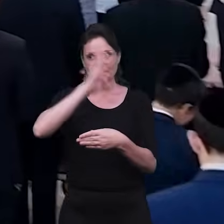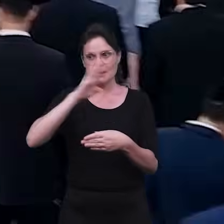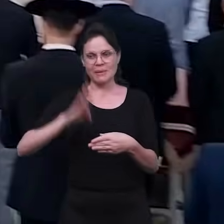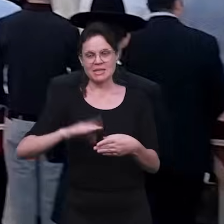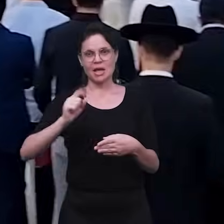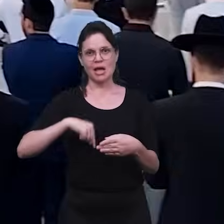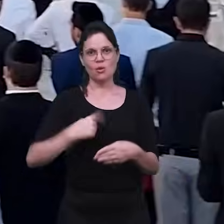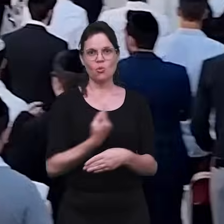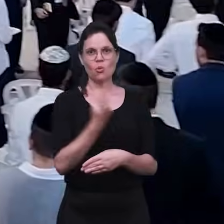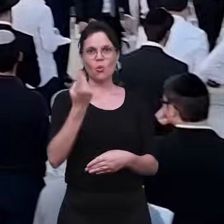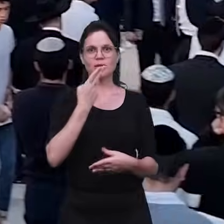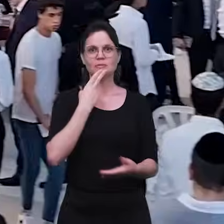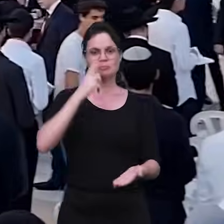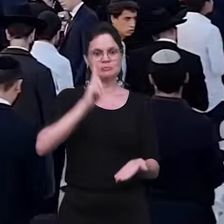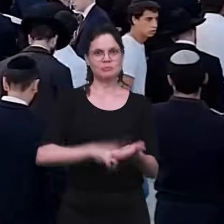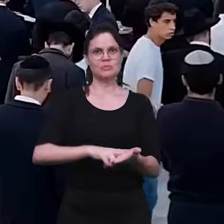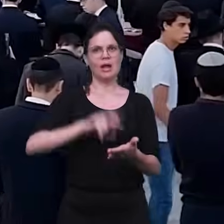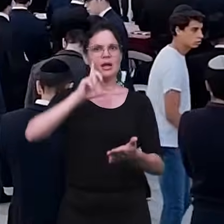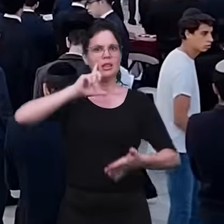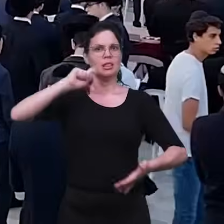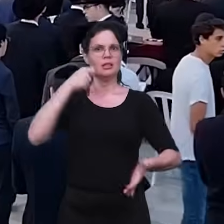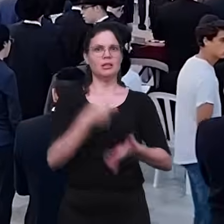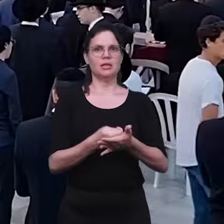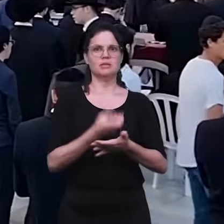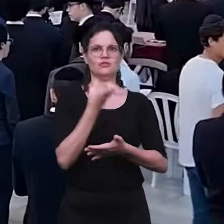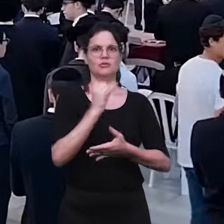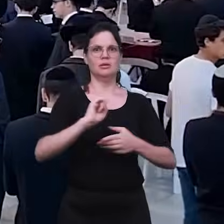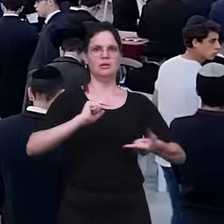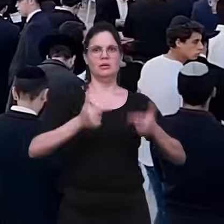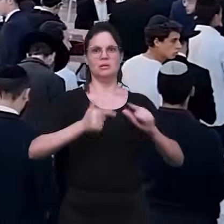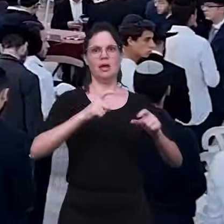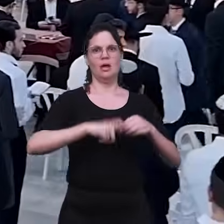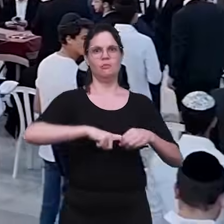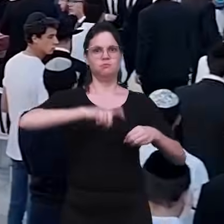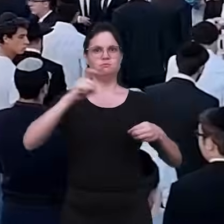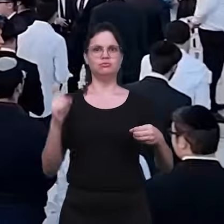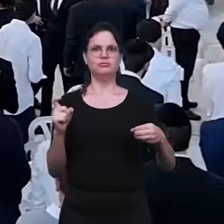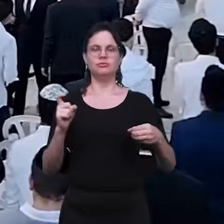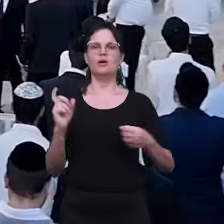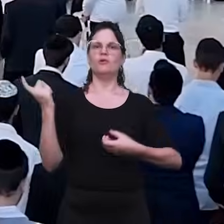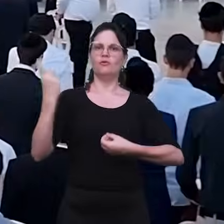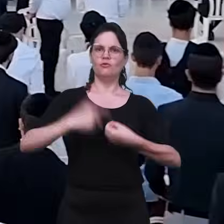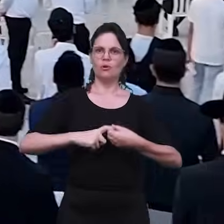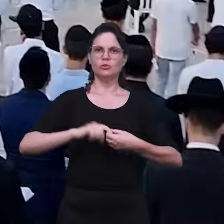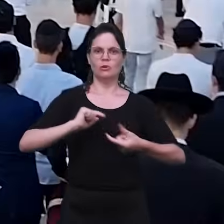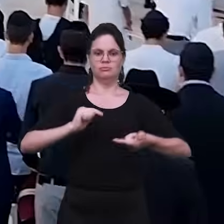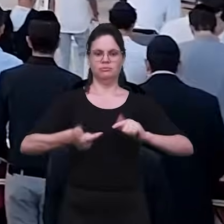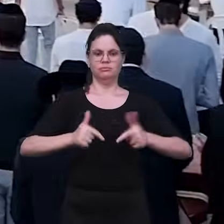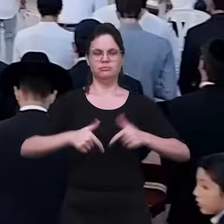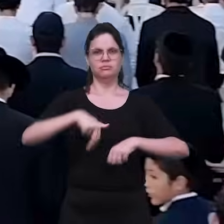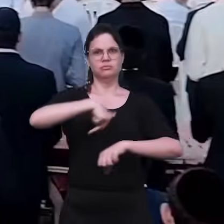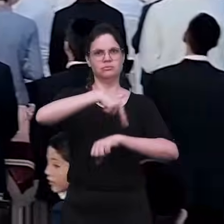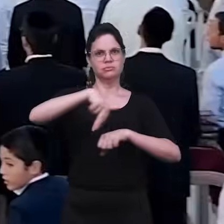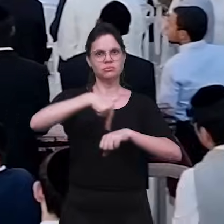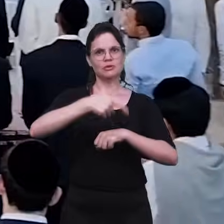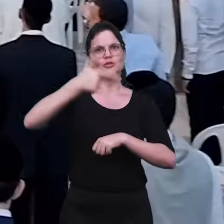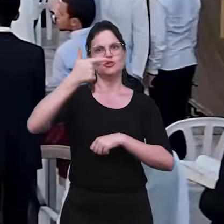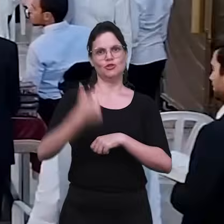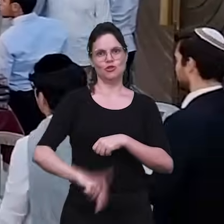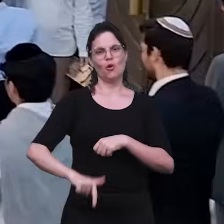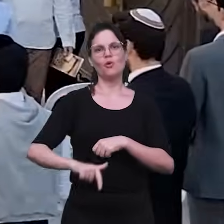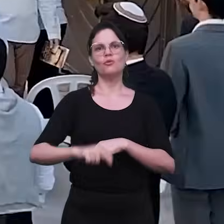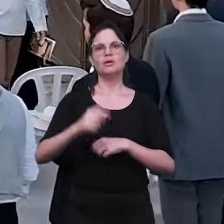a criação do Estado independente de Israel. Israel voltou a ser nação. A